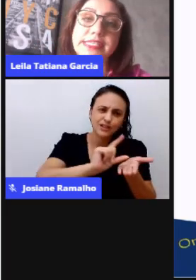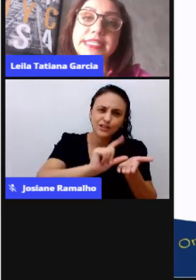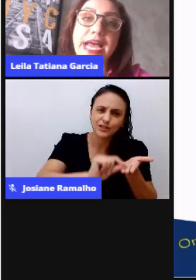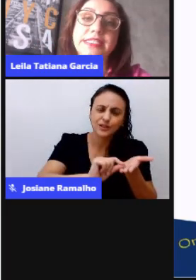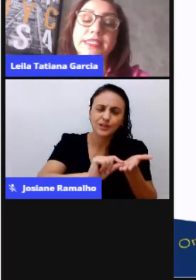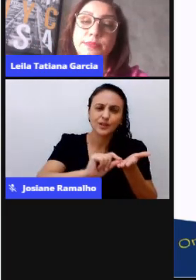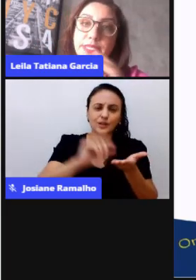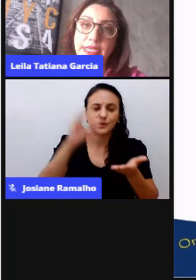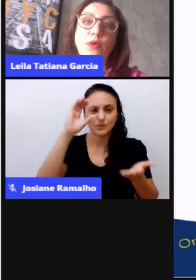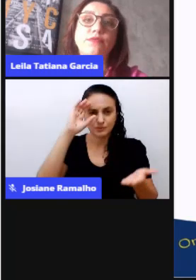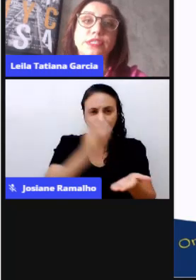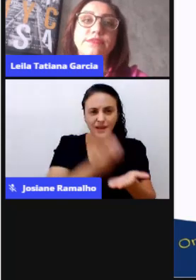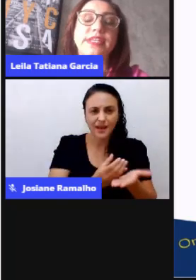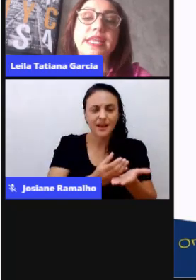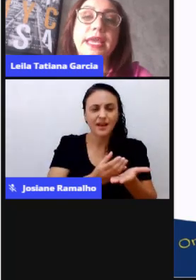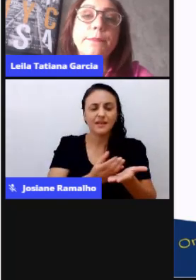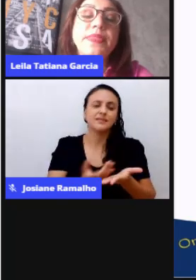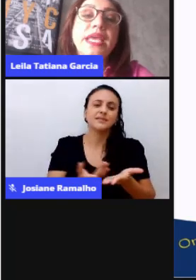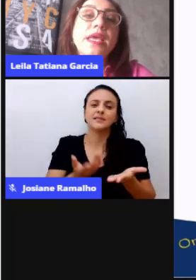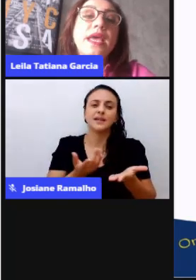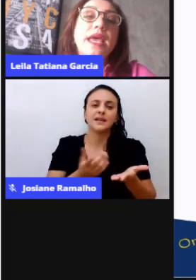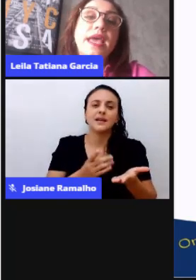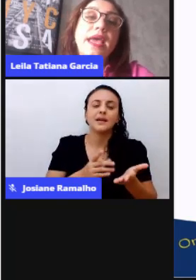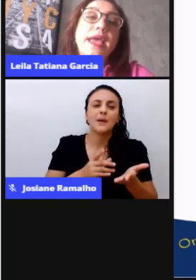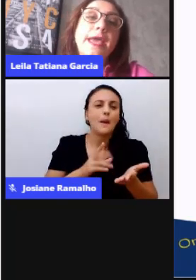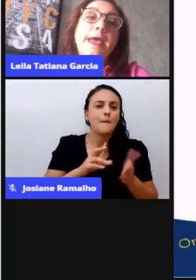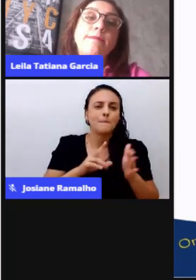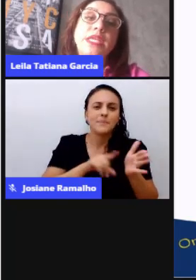final desses slides, esse material que você vai ter.